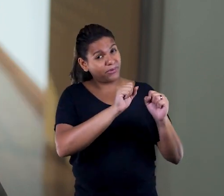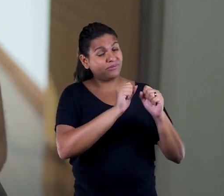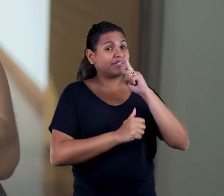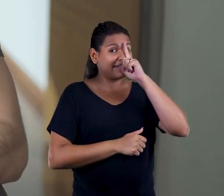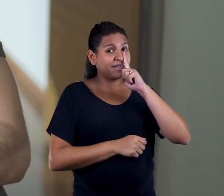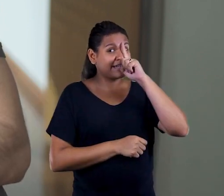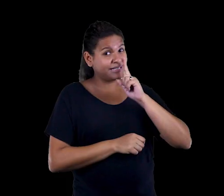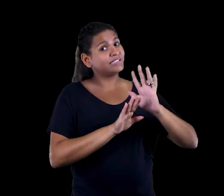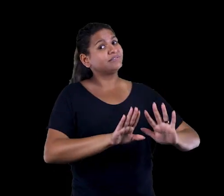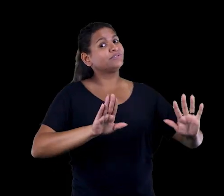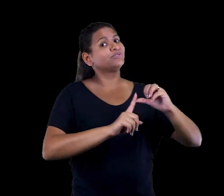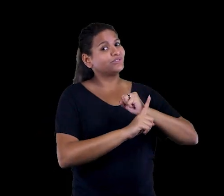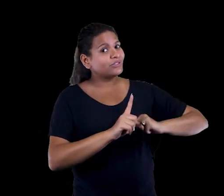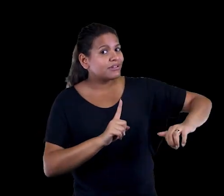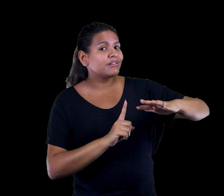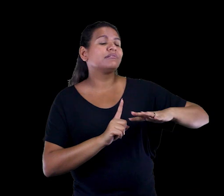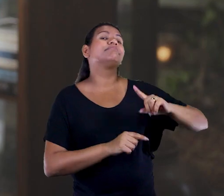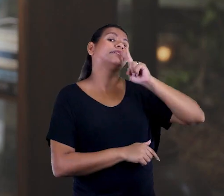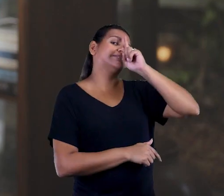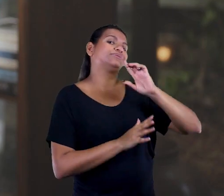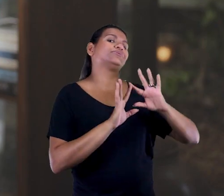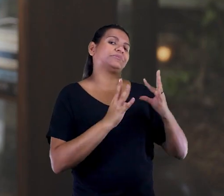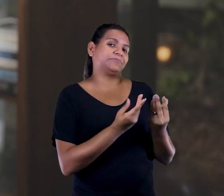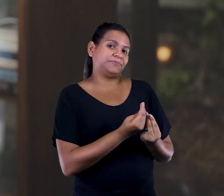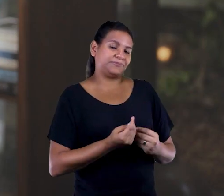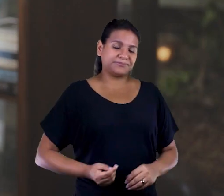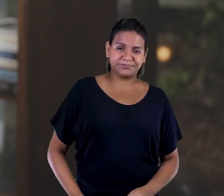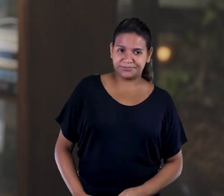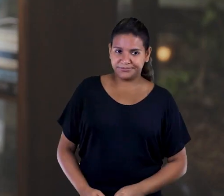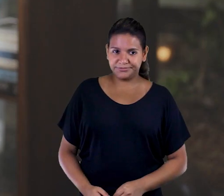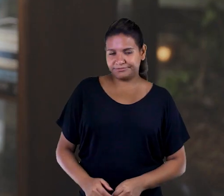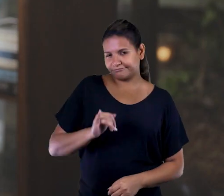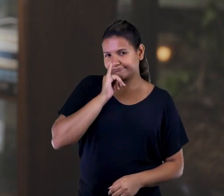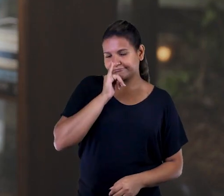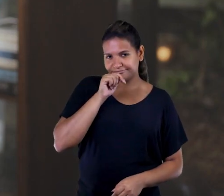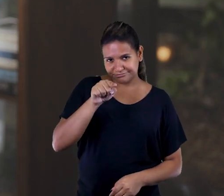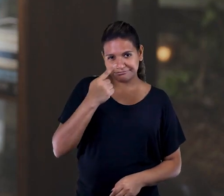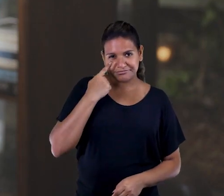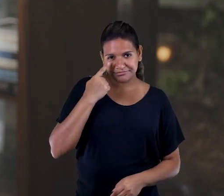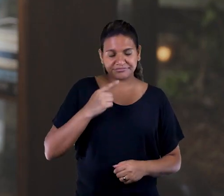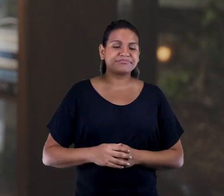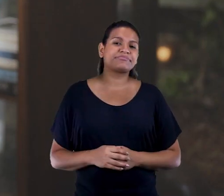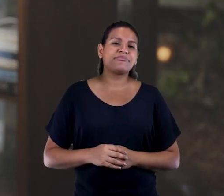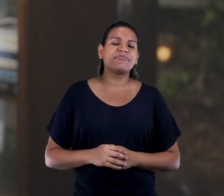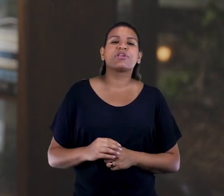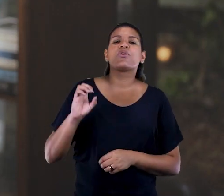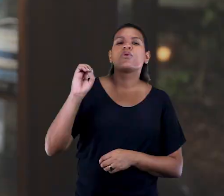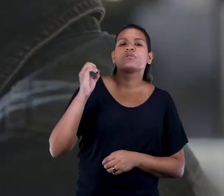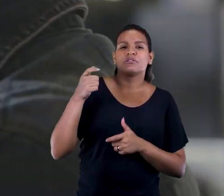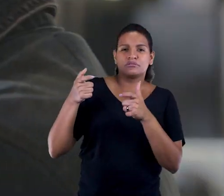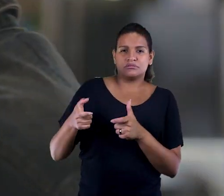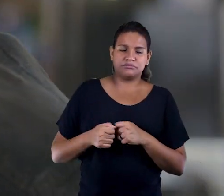as suas famílias. Você vê um cachorro que está na porta de um supermercado de